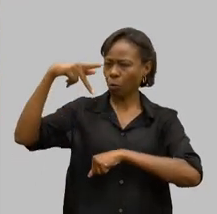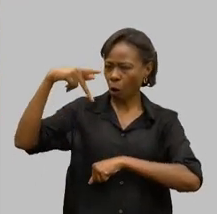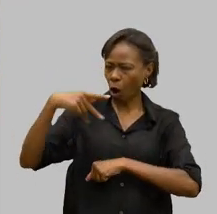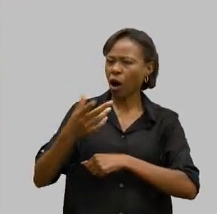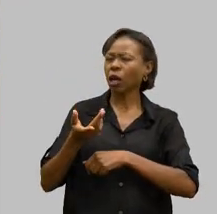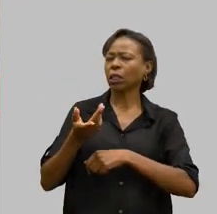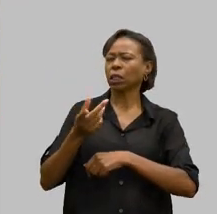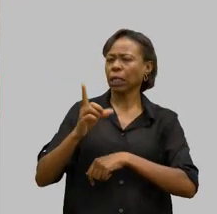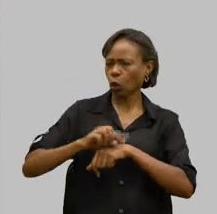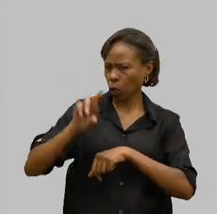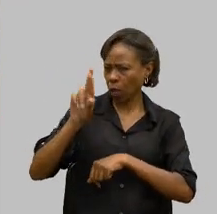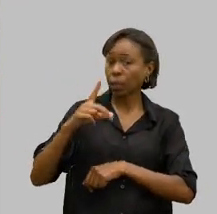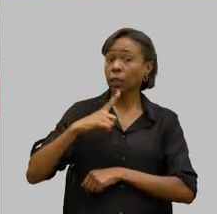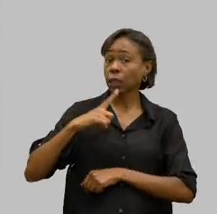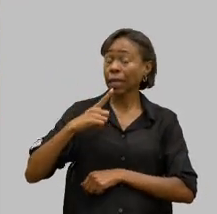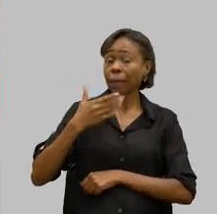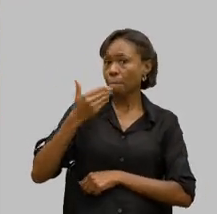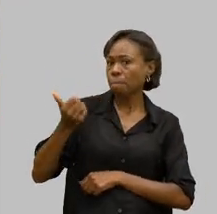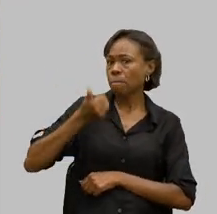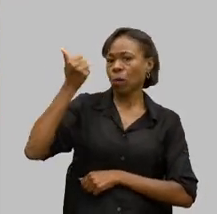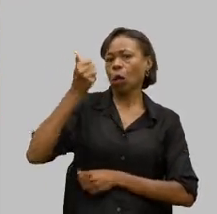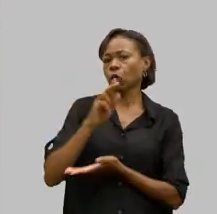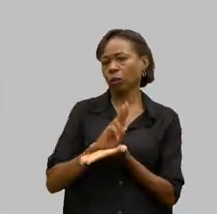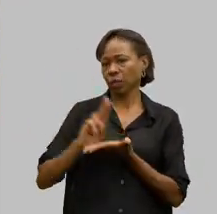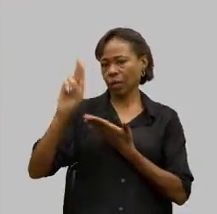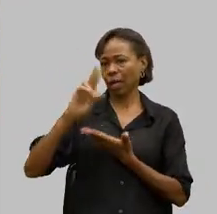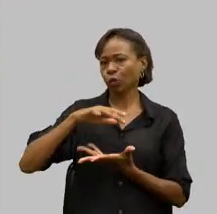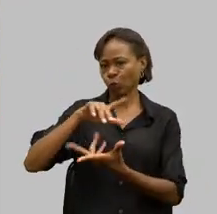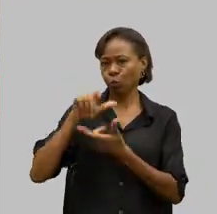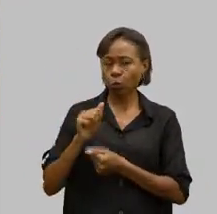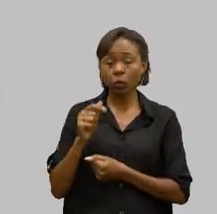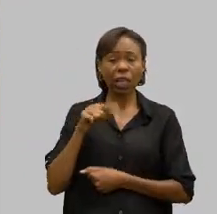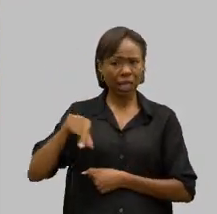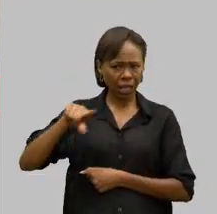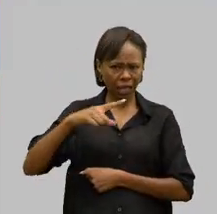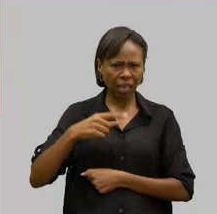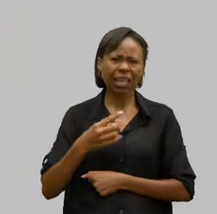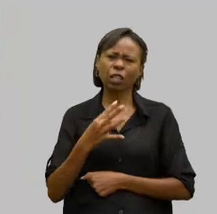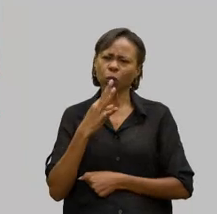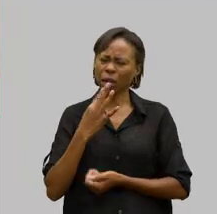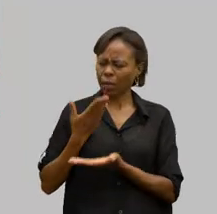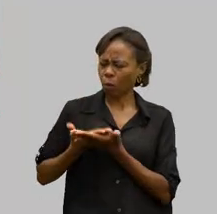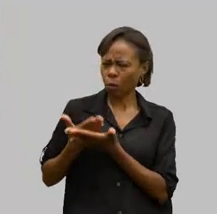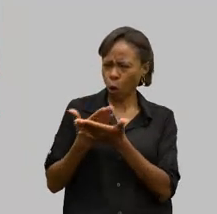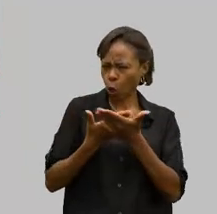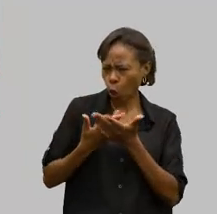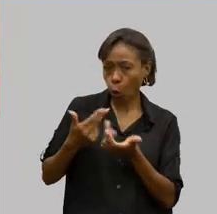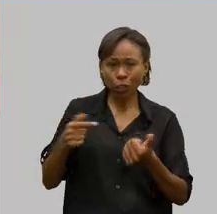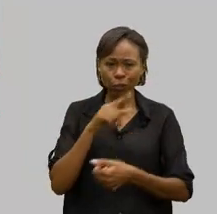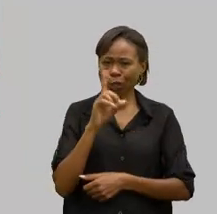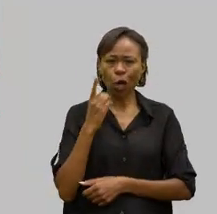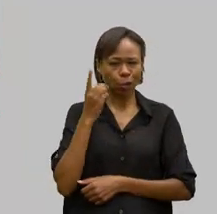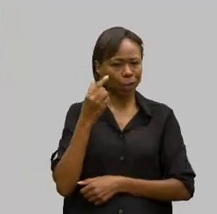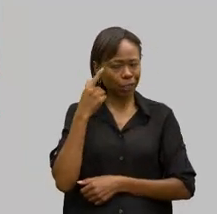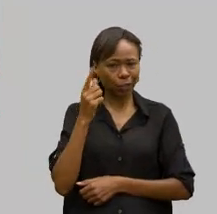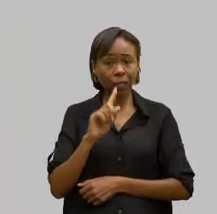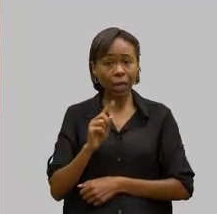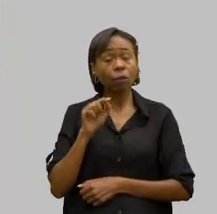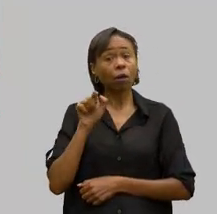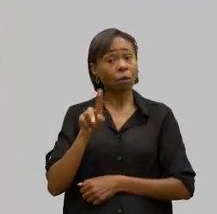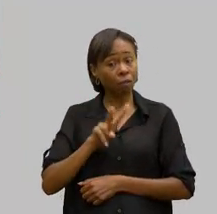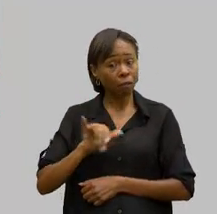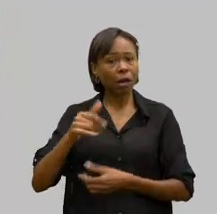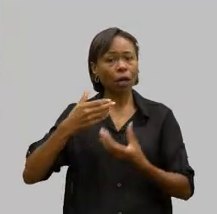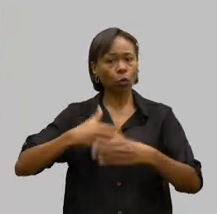nas melhores universidades do mundo, estudaram coisas que boa parte dos deputados nem cogitaram estudar e vai ter concurso para a Universidade